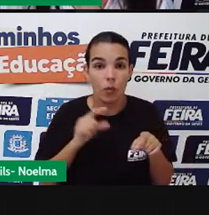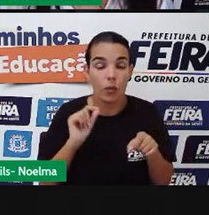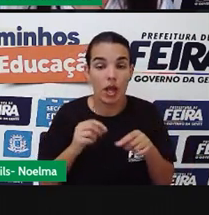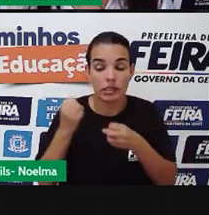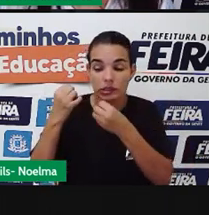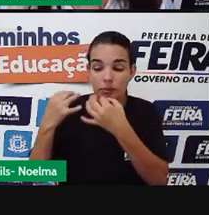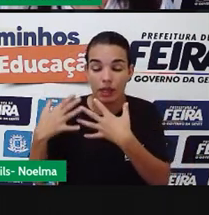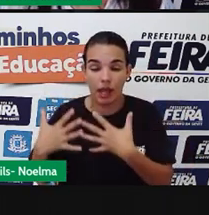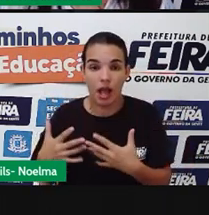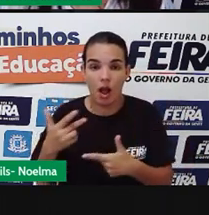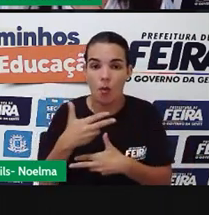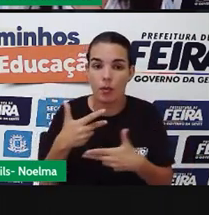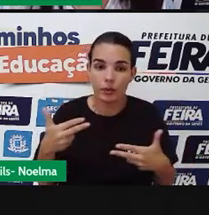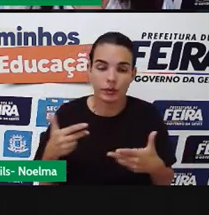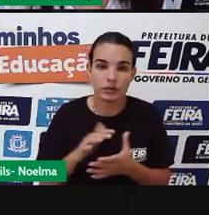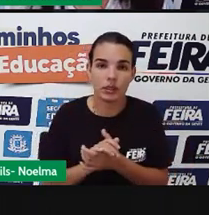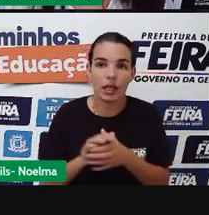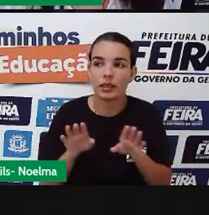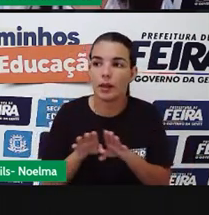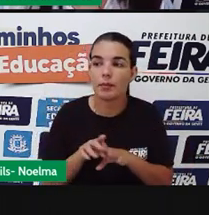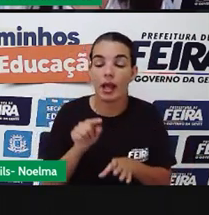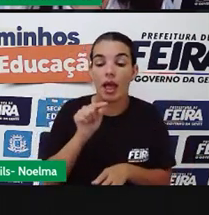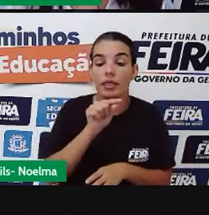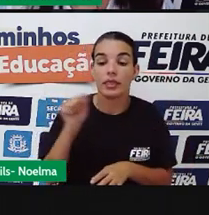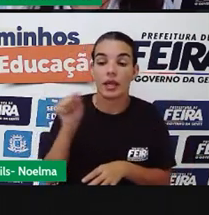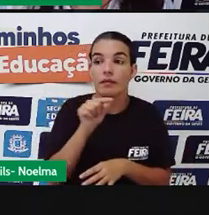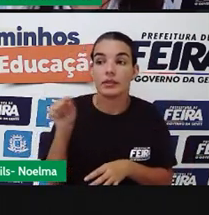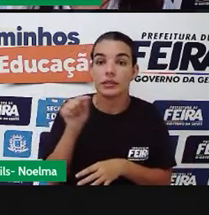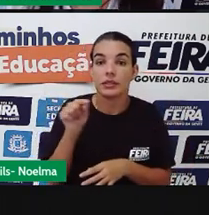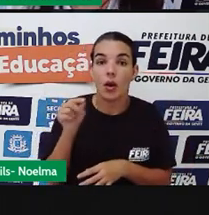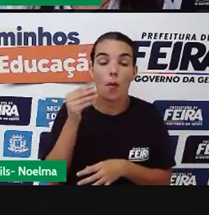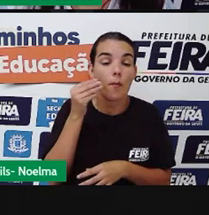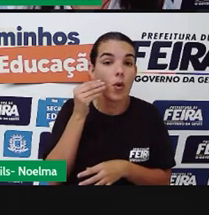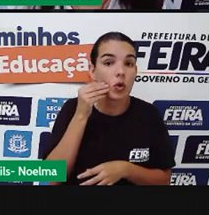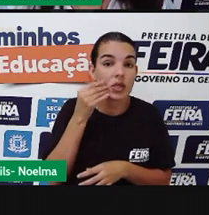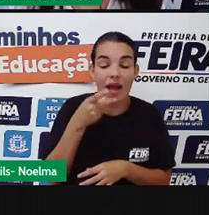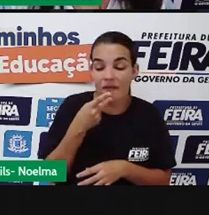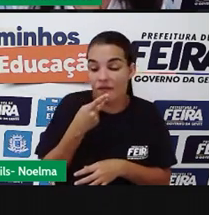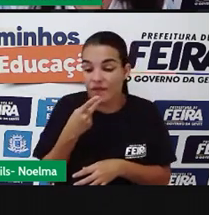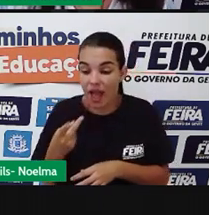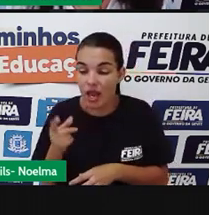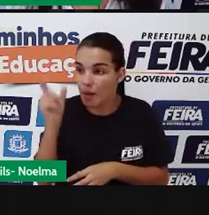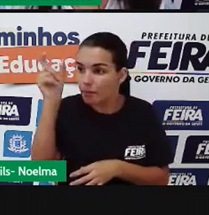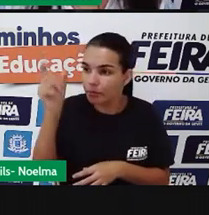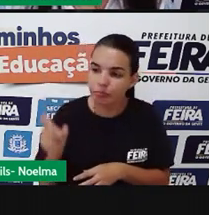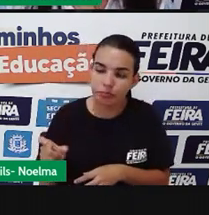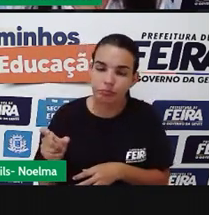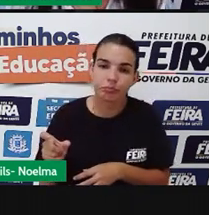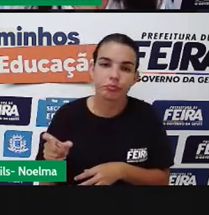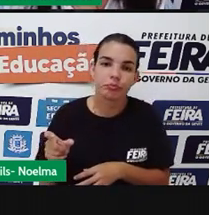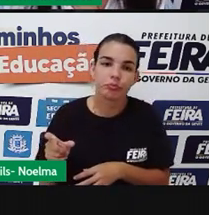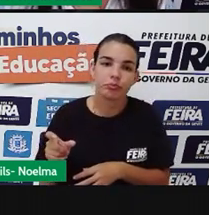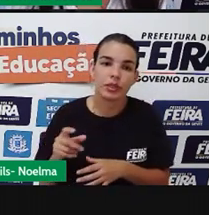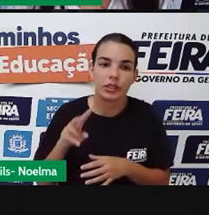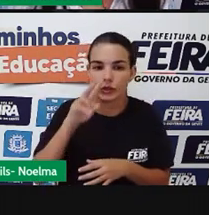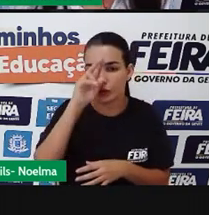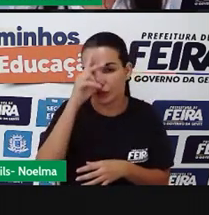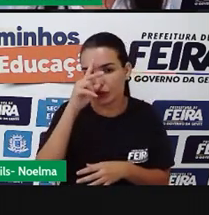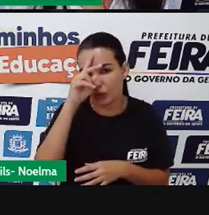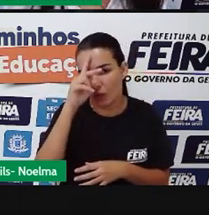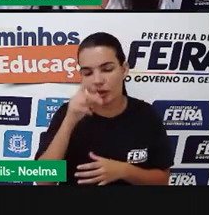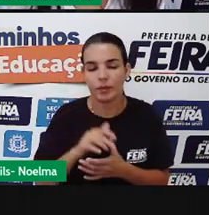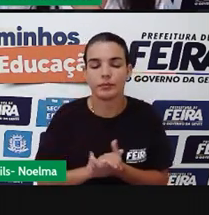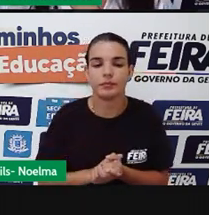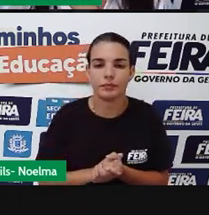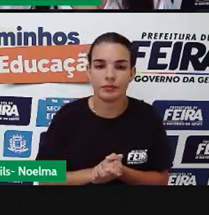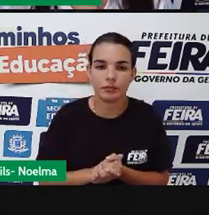algo. E o travessão, que indica a fala do personagem. Ao colocar o travessão, né? Ali a gente